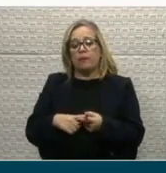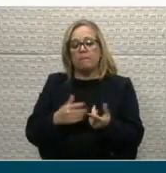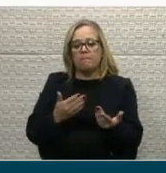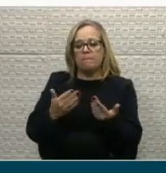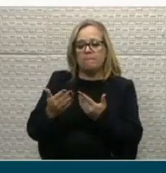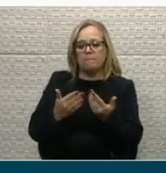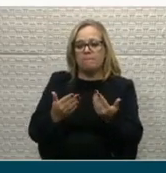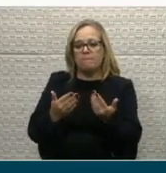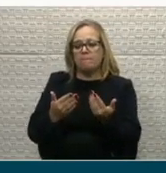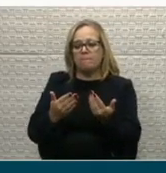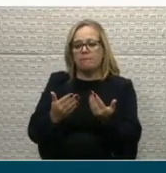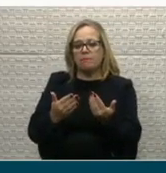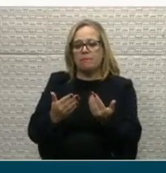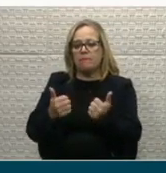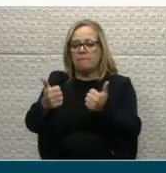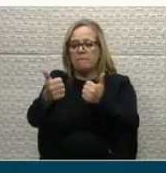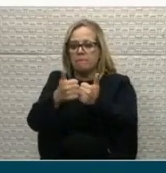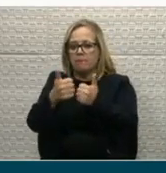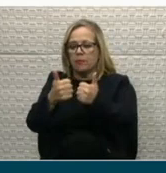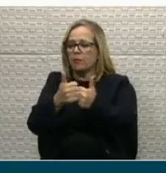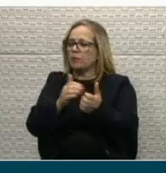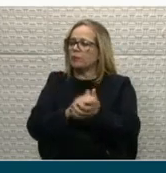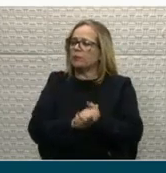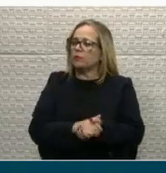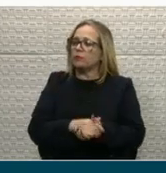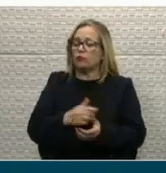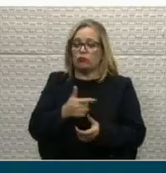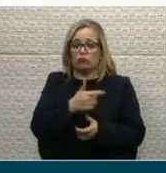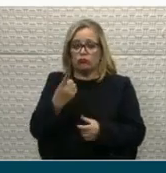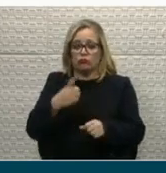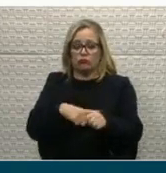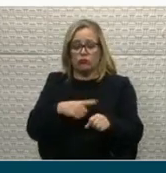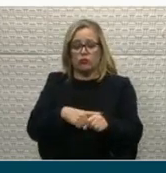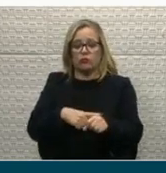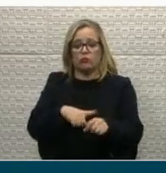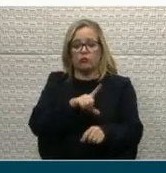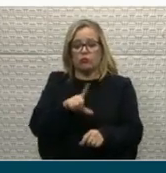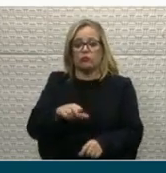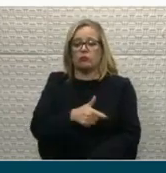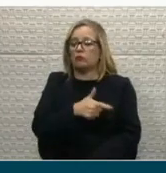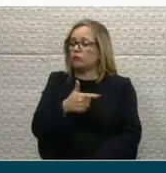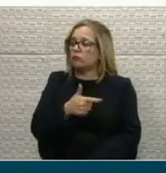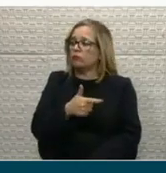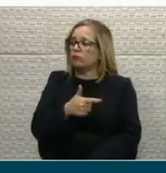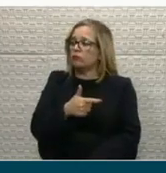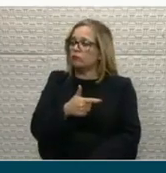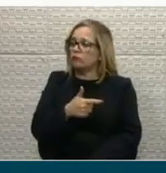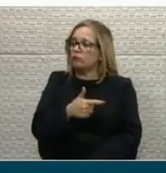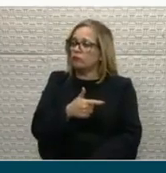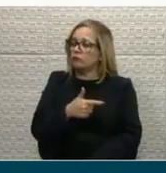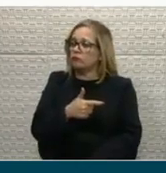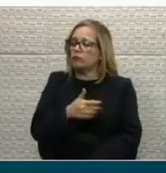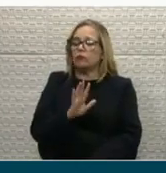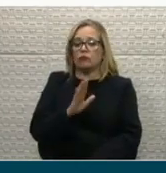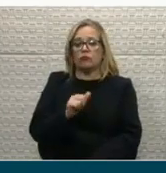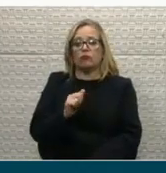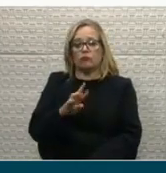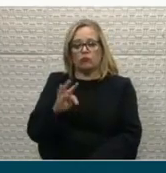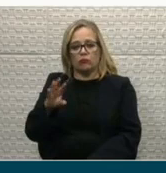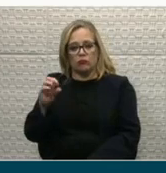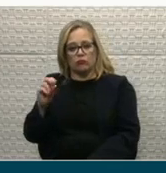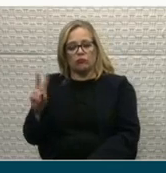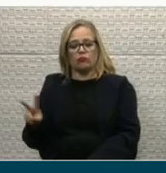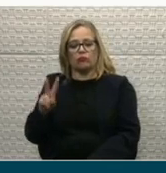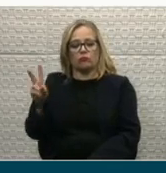equivalentes. No segundo caso, nós vimos que lambda 2, ele é um autovalor. Os